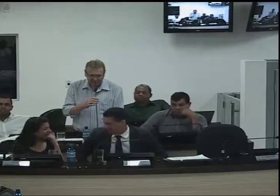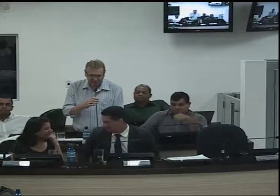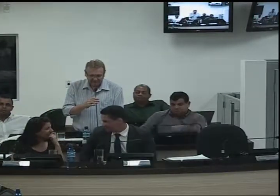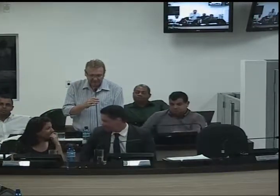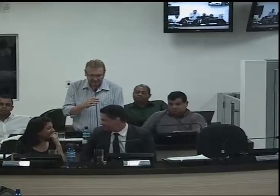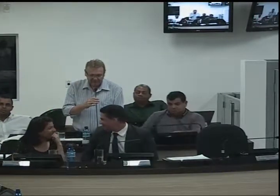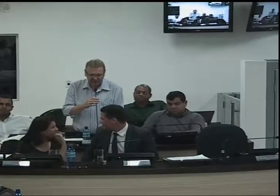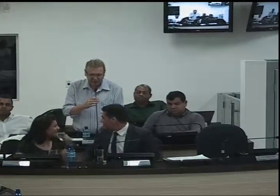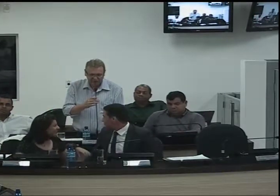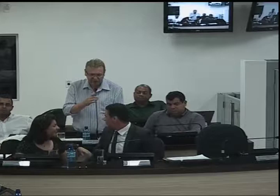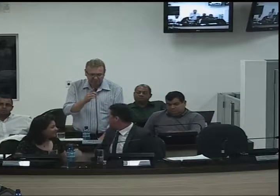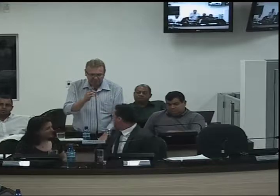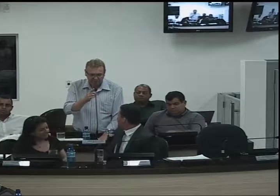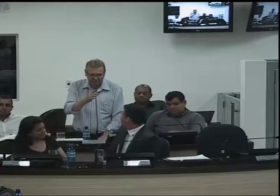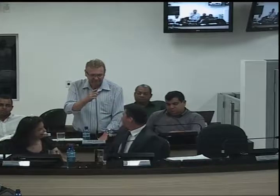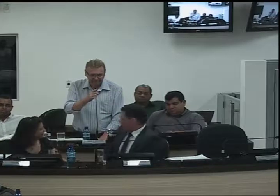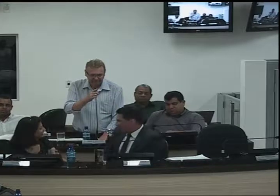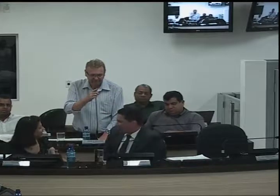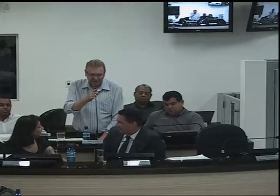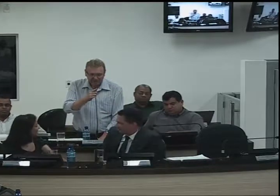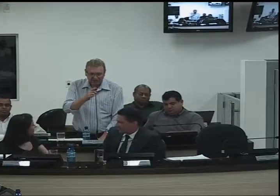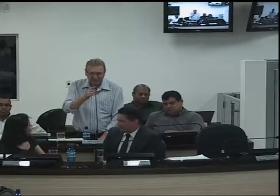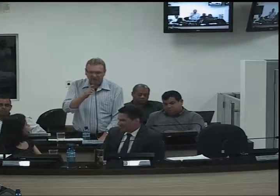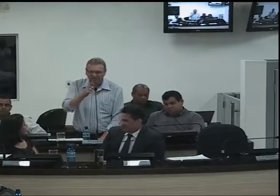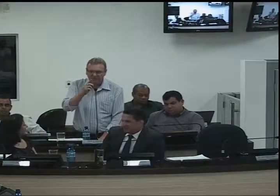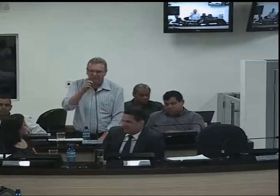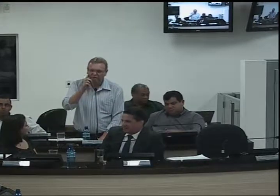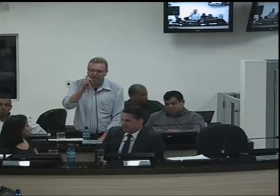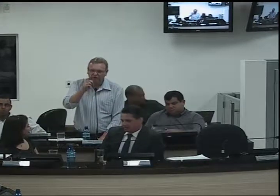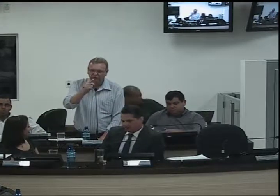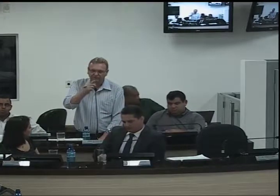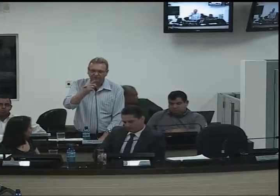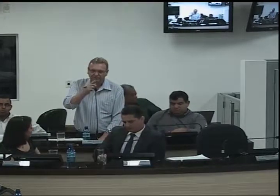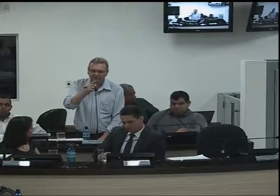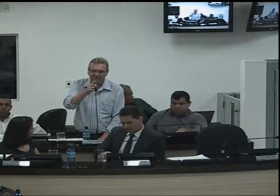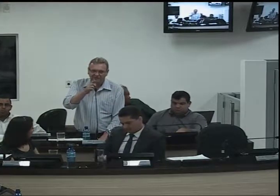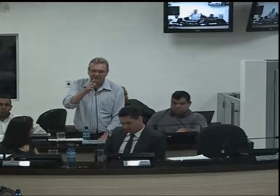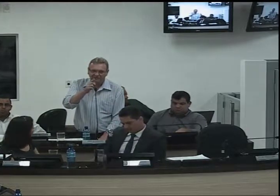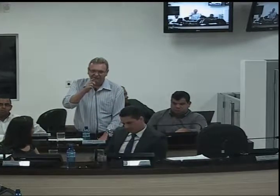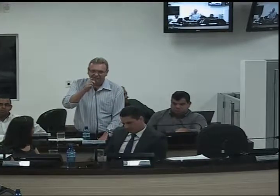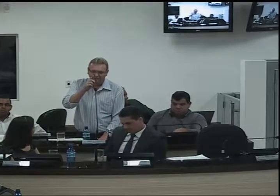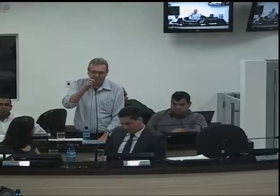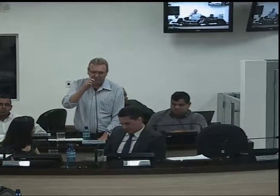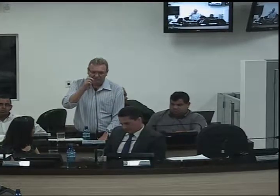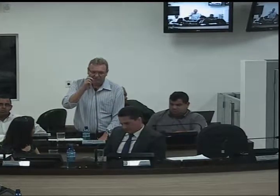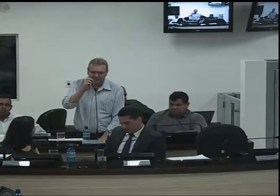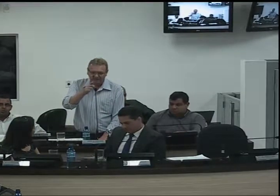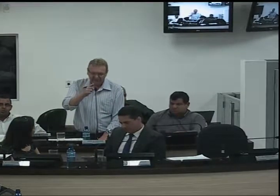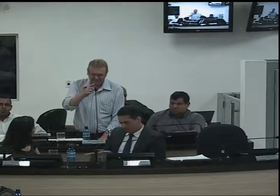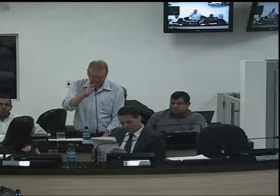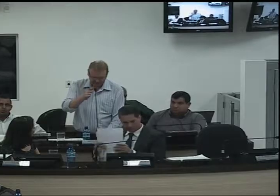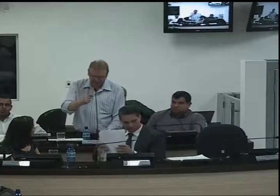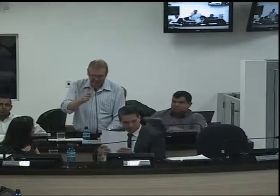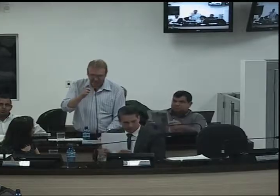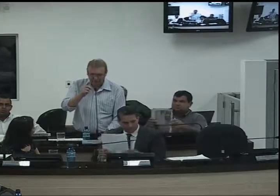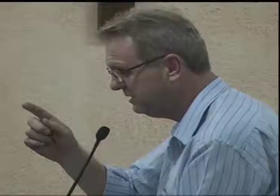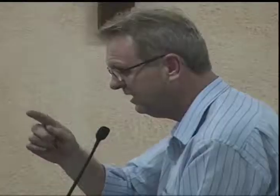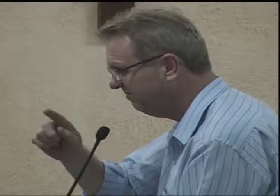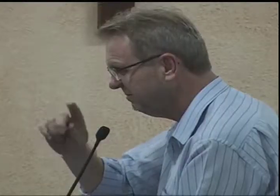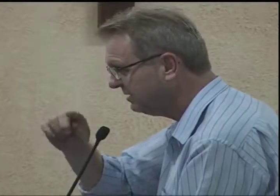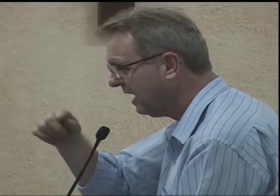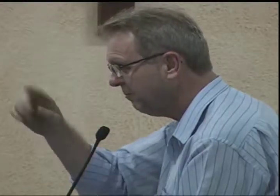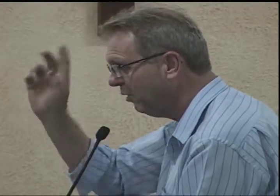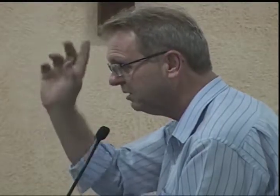Vereador, sei que o senhor passou, porque também fui alvo, na minha igreja, de uma